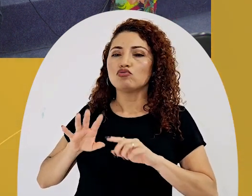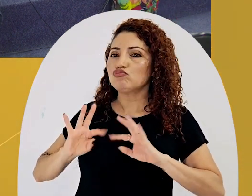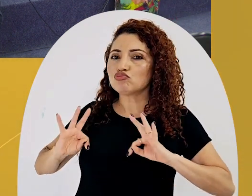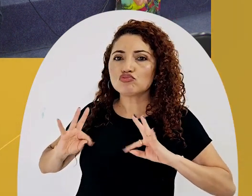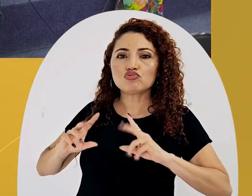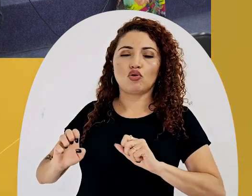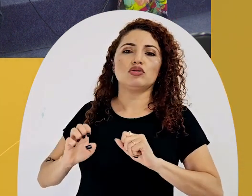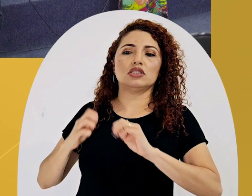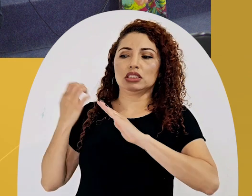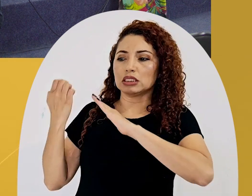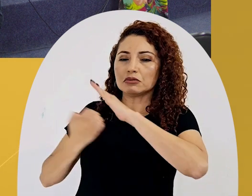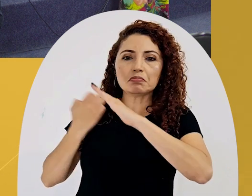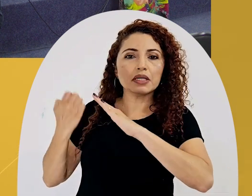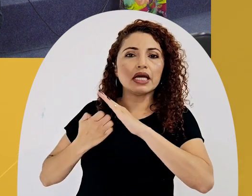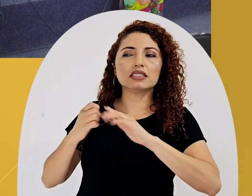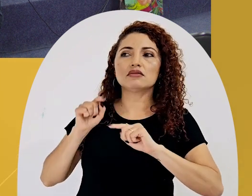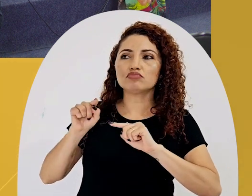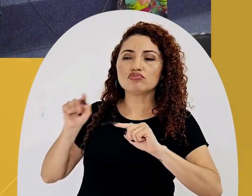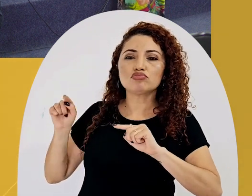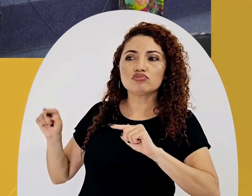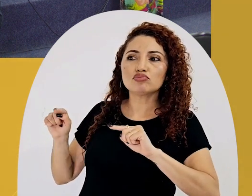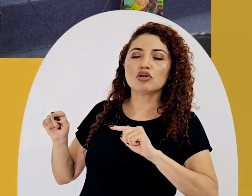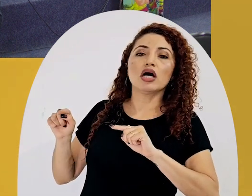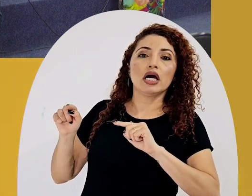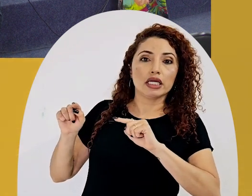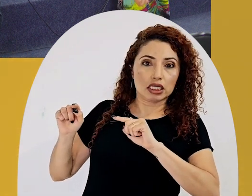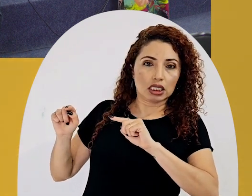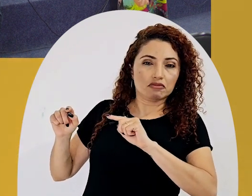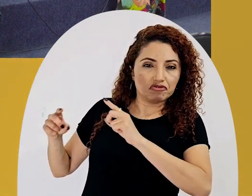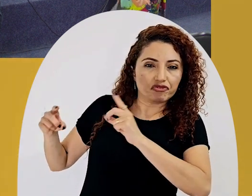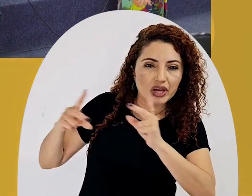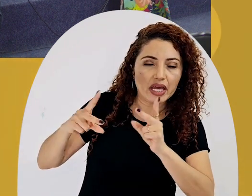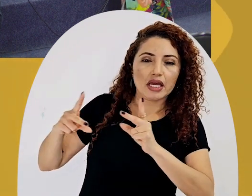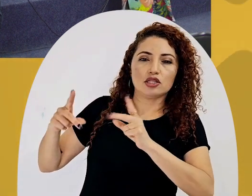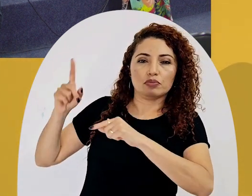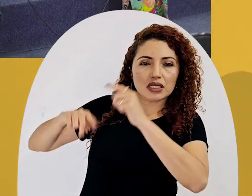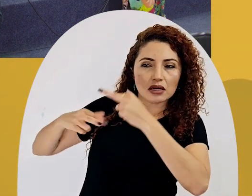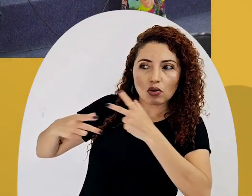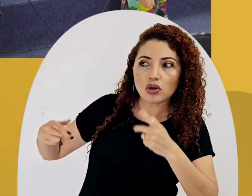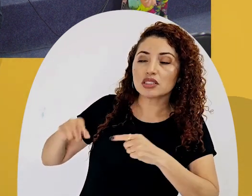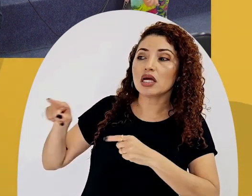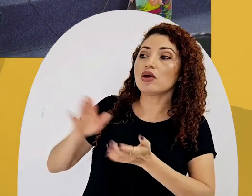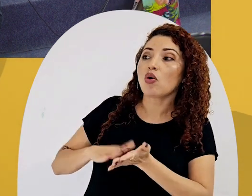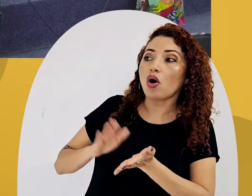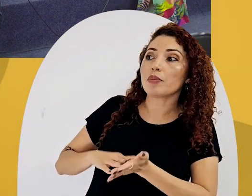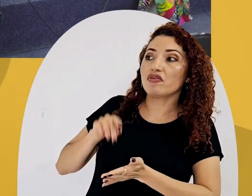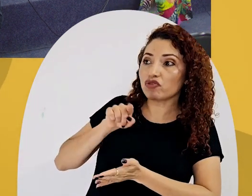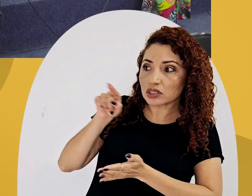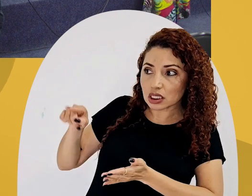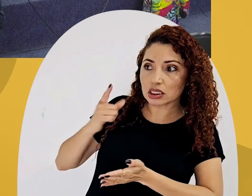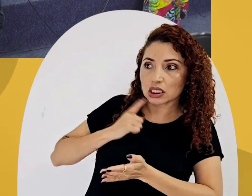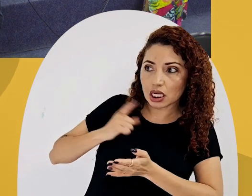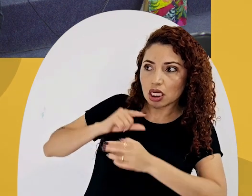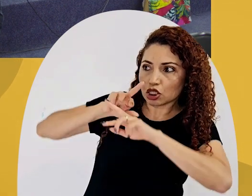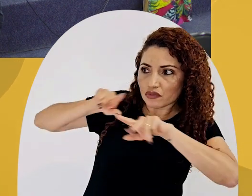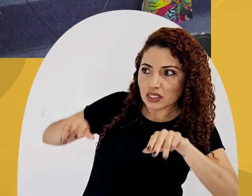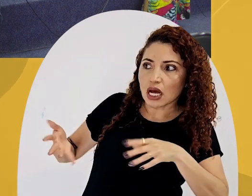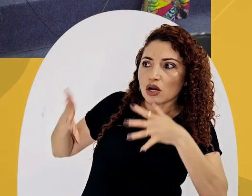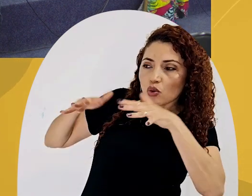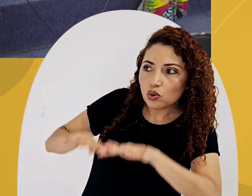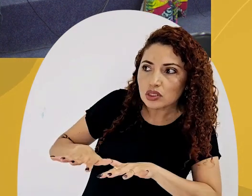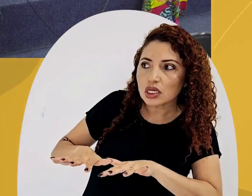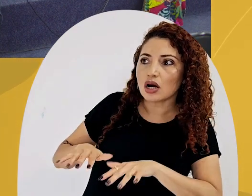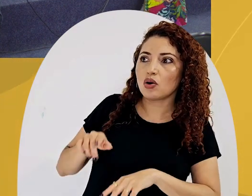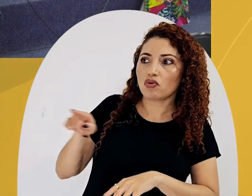fornecedores um indicador ali de diversidade e inclusão. Então, eu pago mais para quem tem mais diversidade. Se